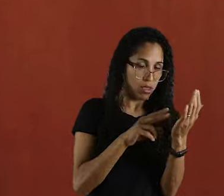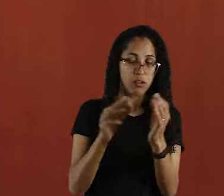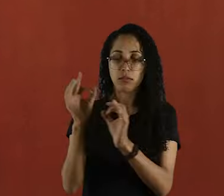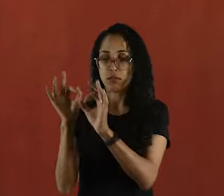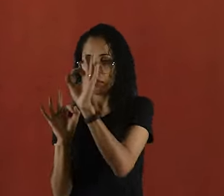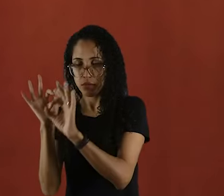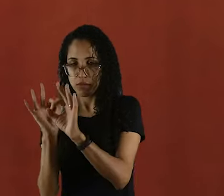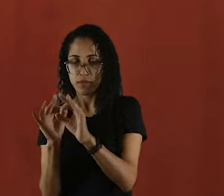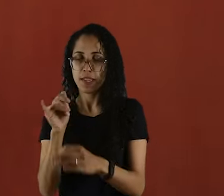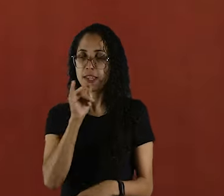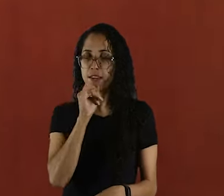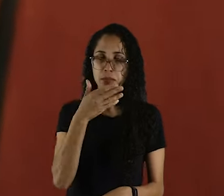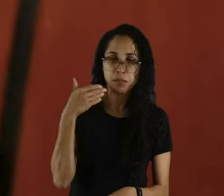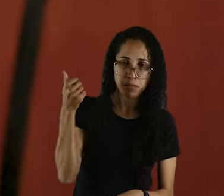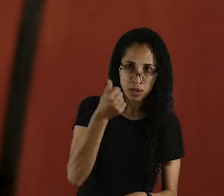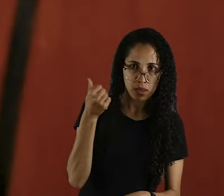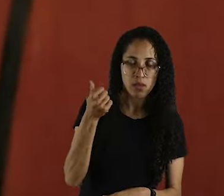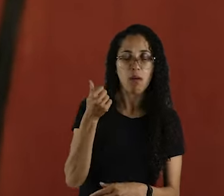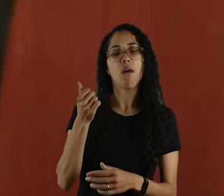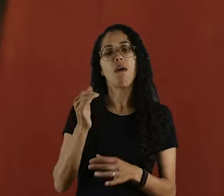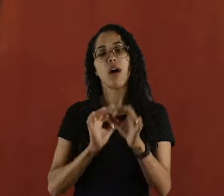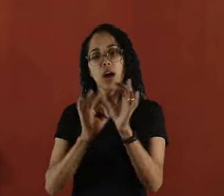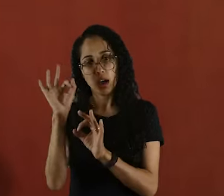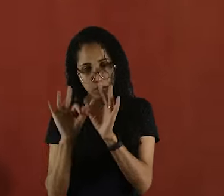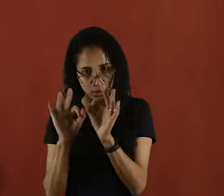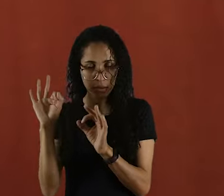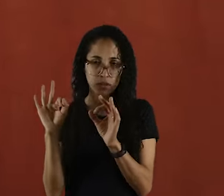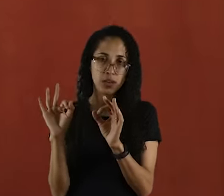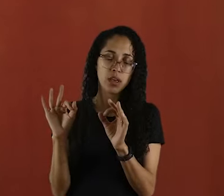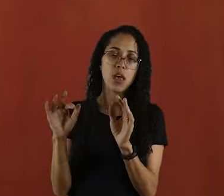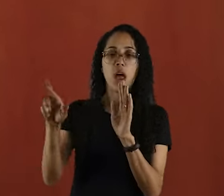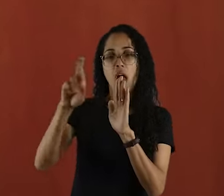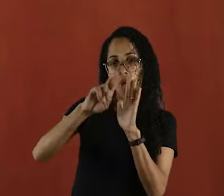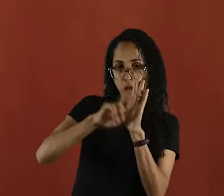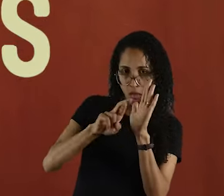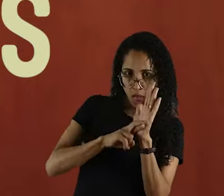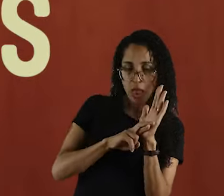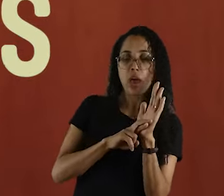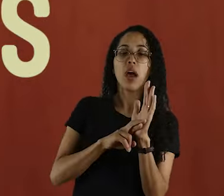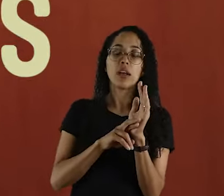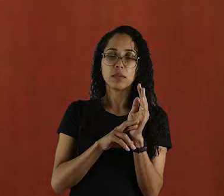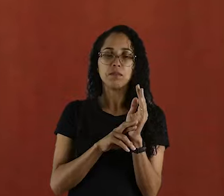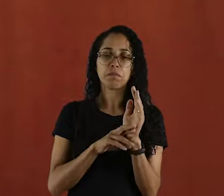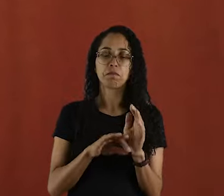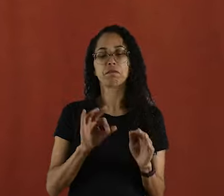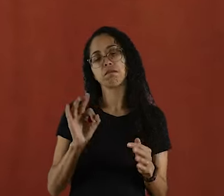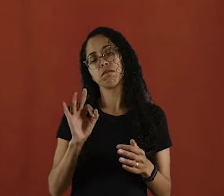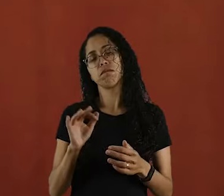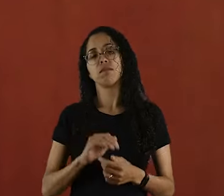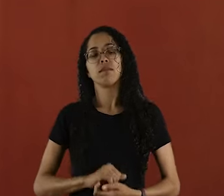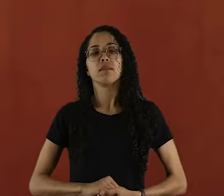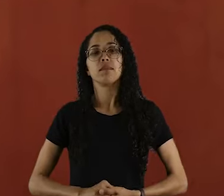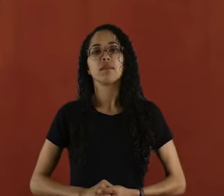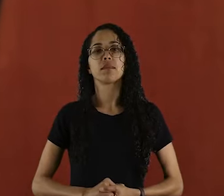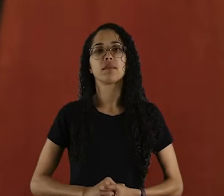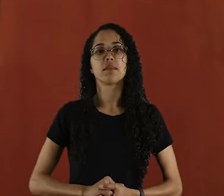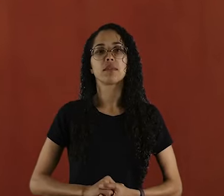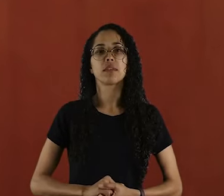melhores entradas, os macetes dos candles, entendeu? Leitura de gráfico, essas coisas todas. E